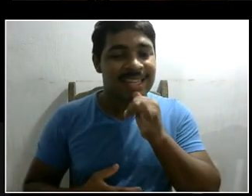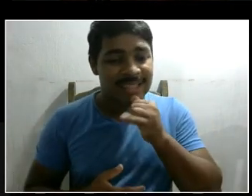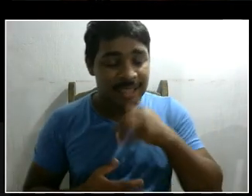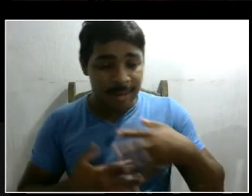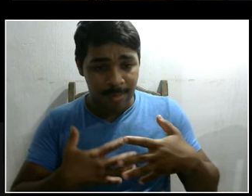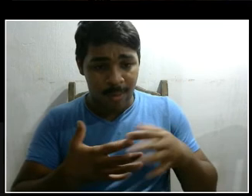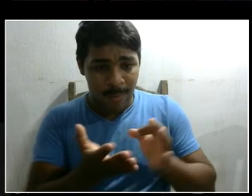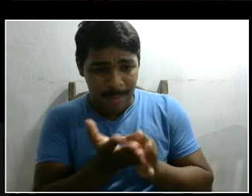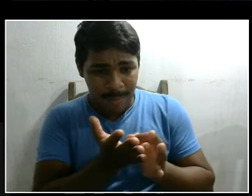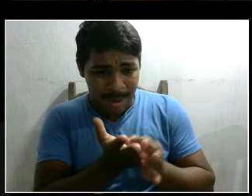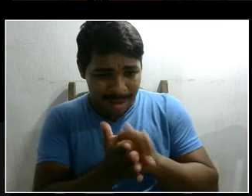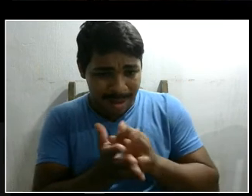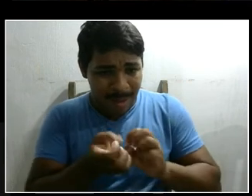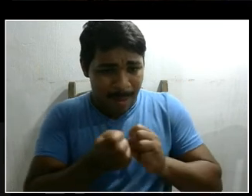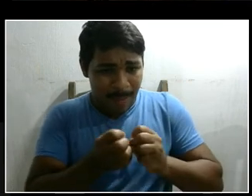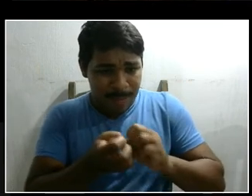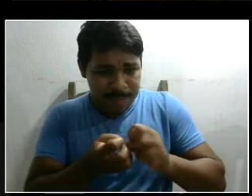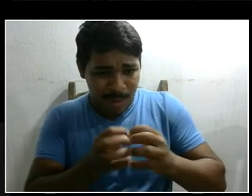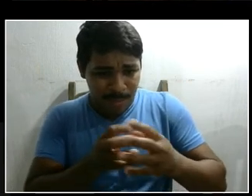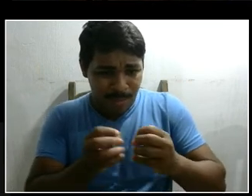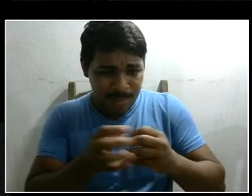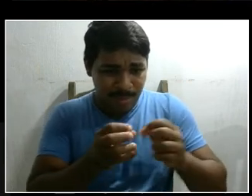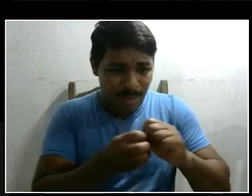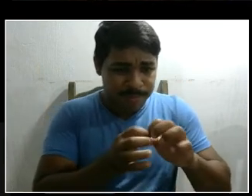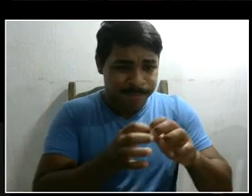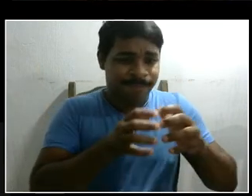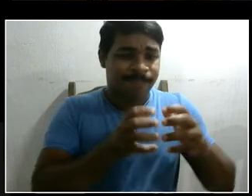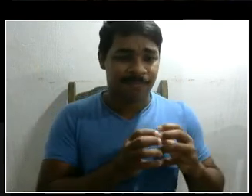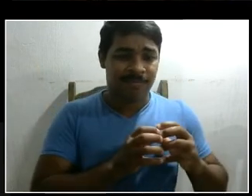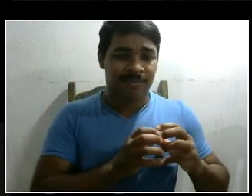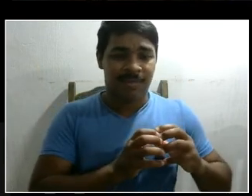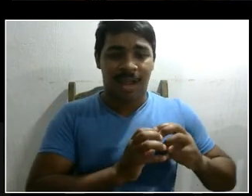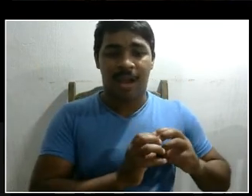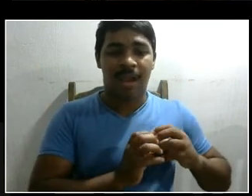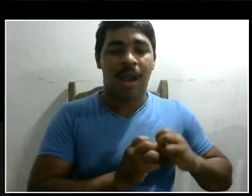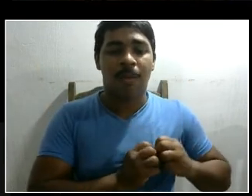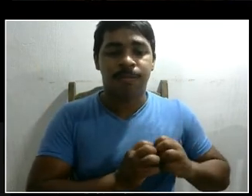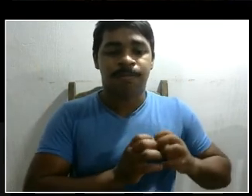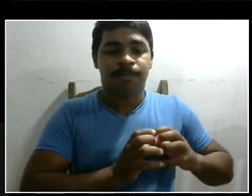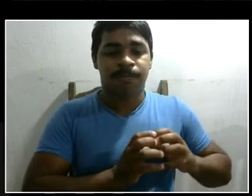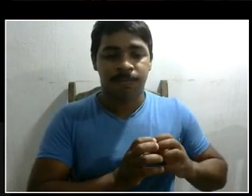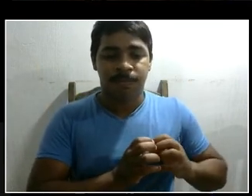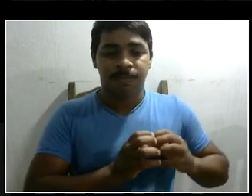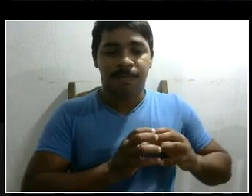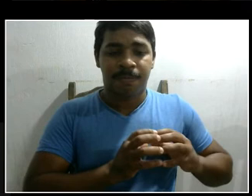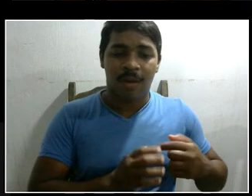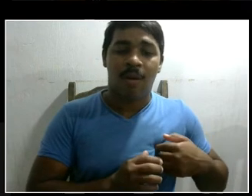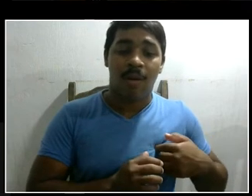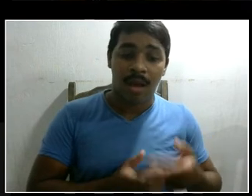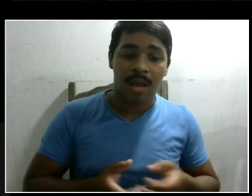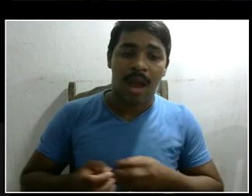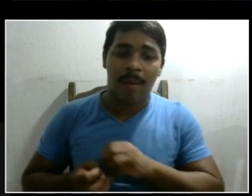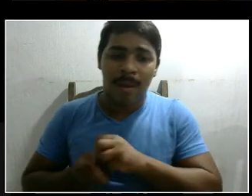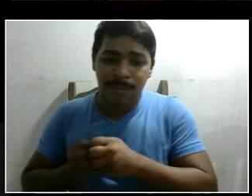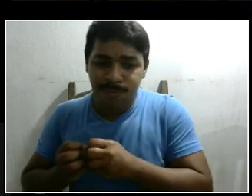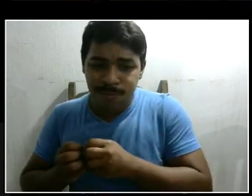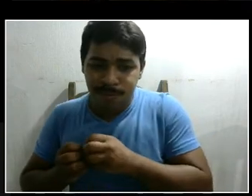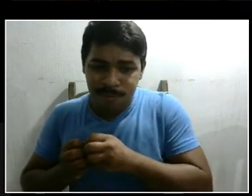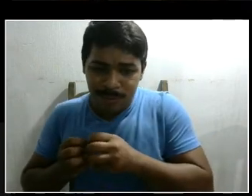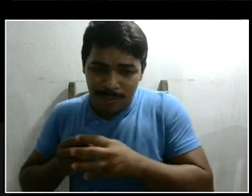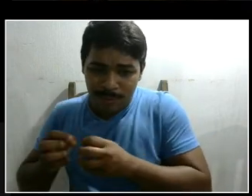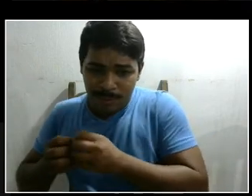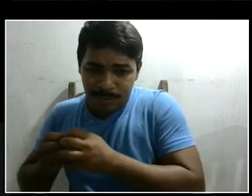Nosso estômago, nosso olho. Então, isso é um órgão. Agora, se nós pegarmos assim, vários órgãos que estão interligados,